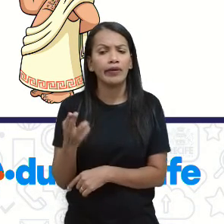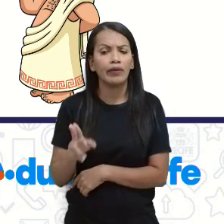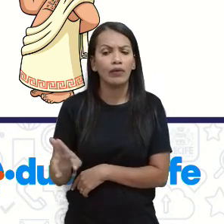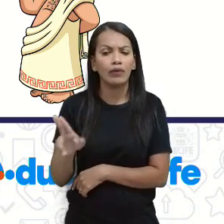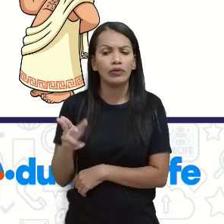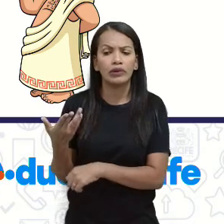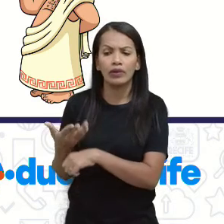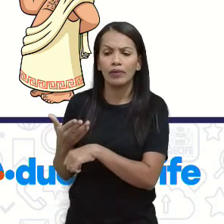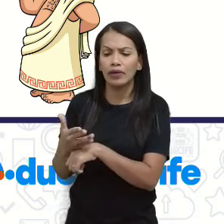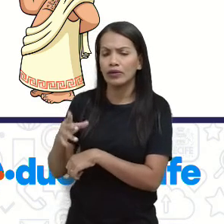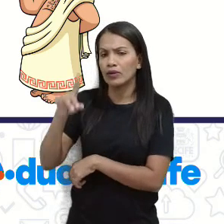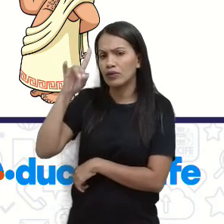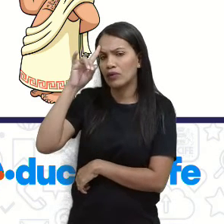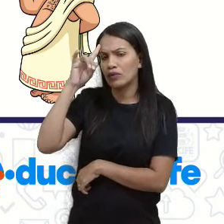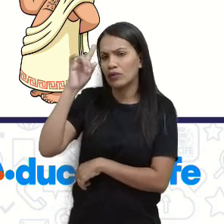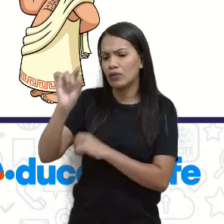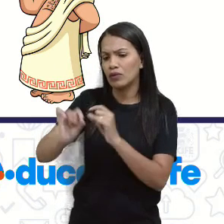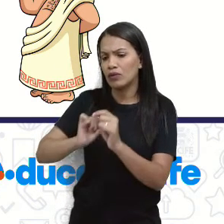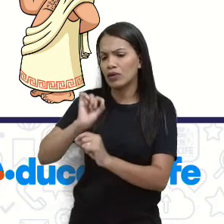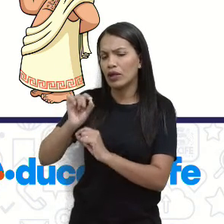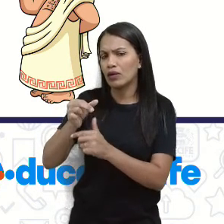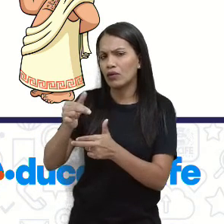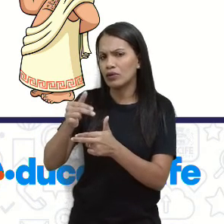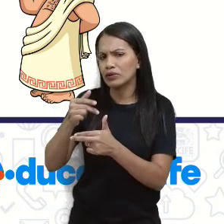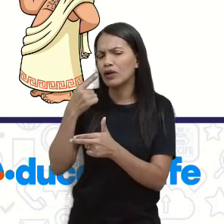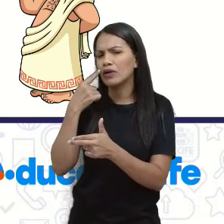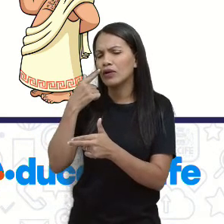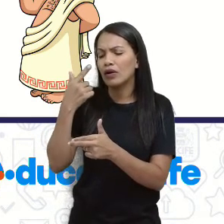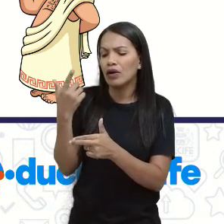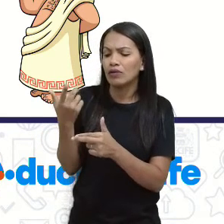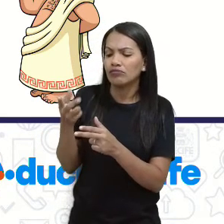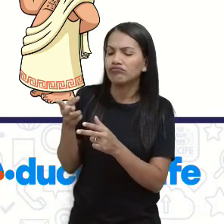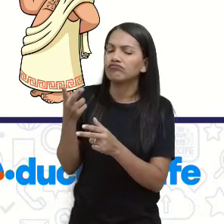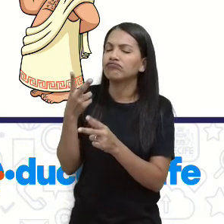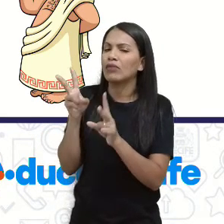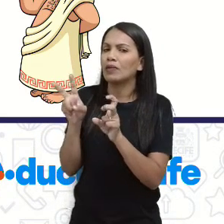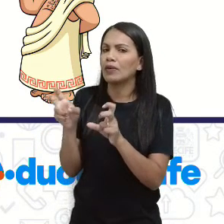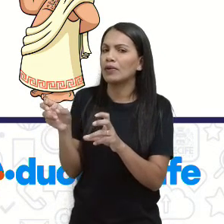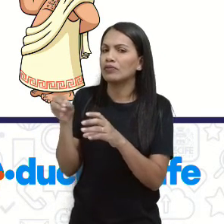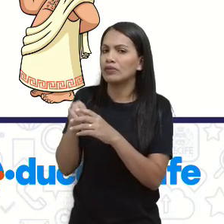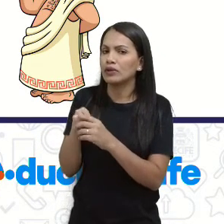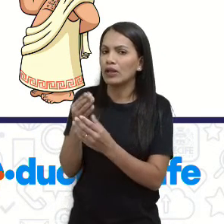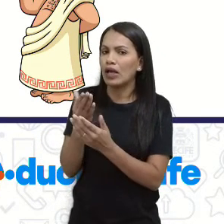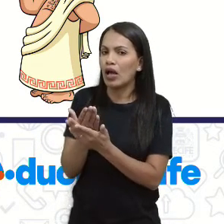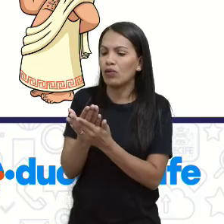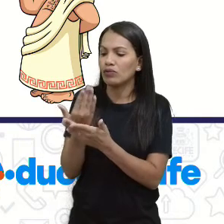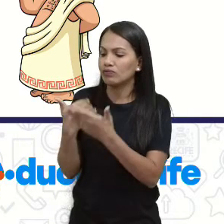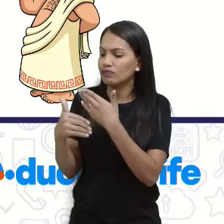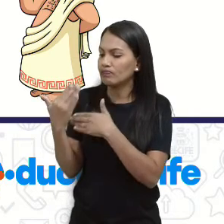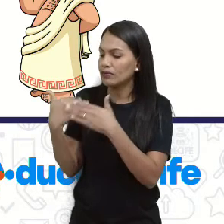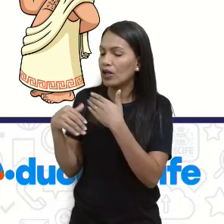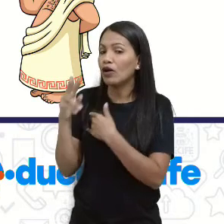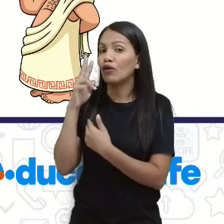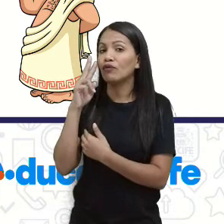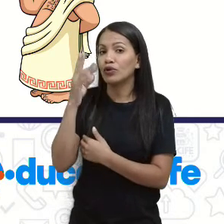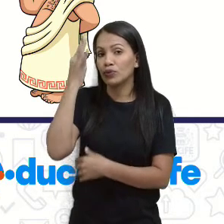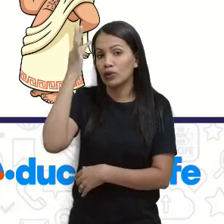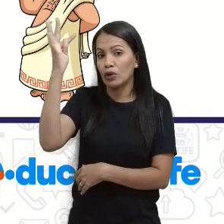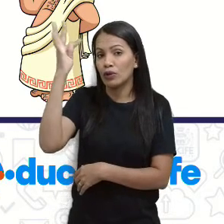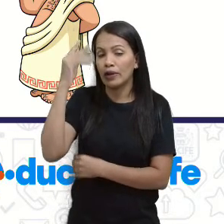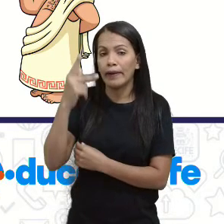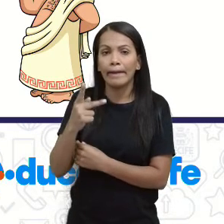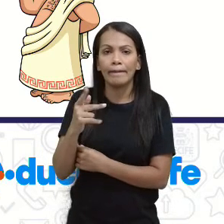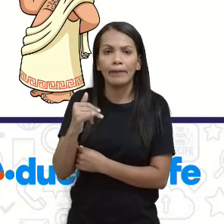prática, no dia a dia, questões associadas a esse tipo de assunto. Na aula anterior, a gente já viu em Pitágoras que podia